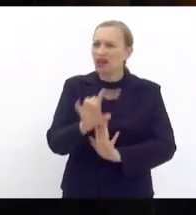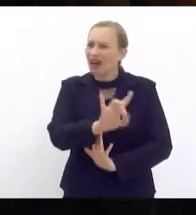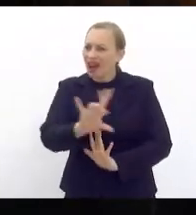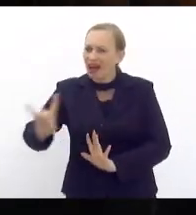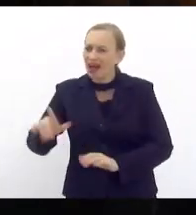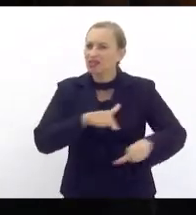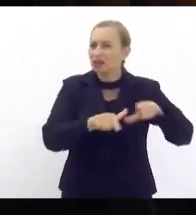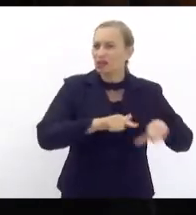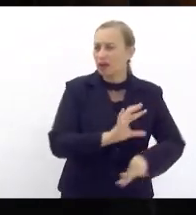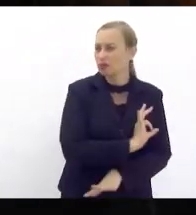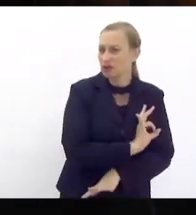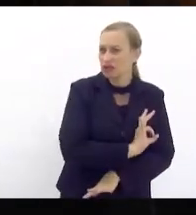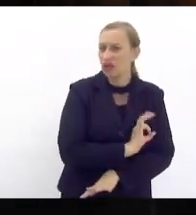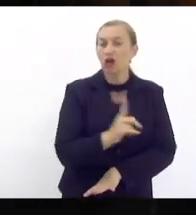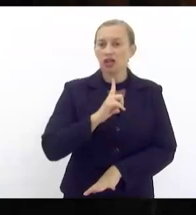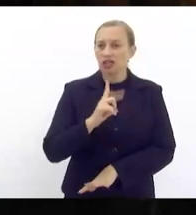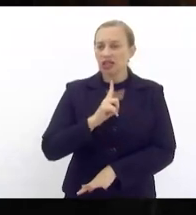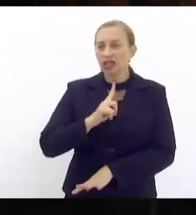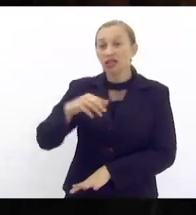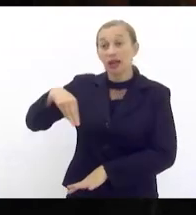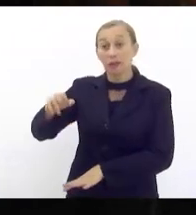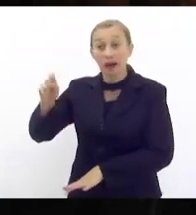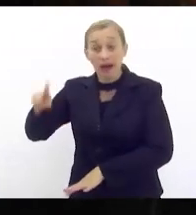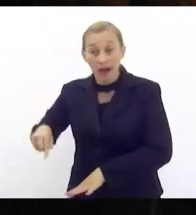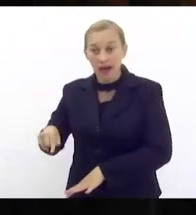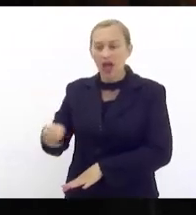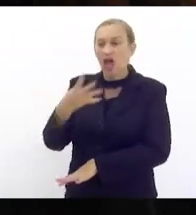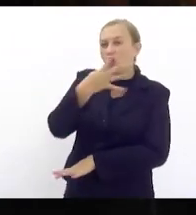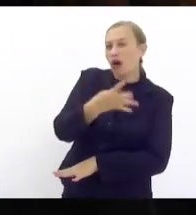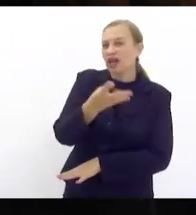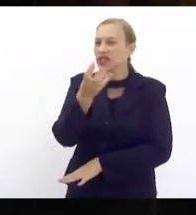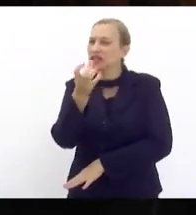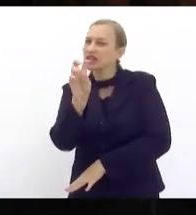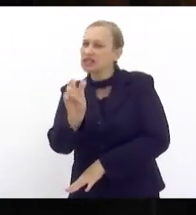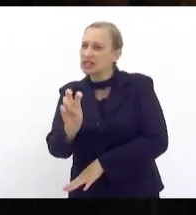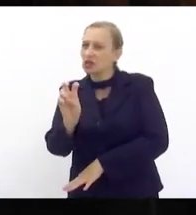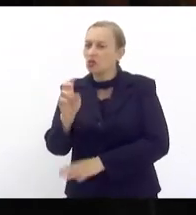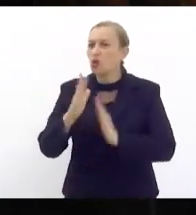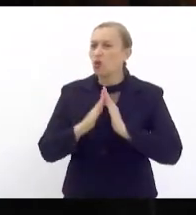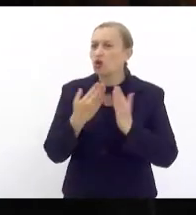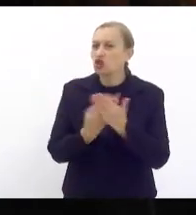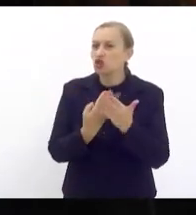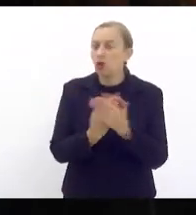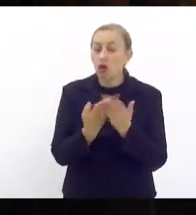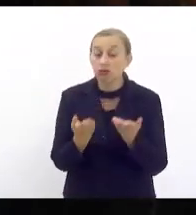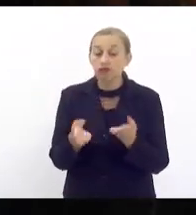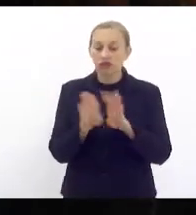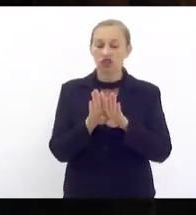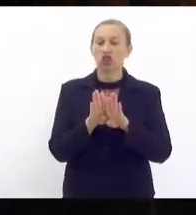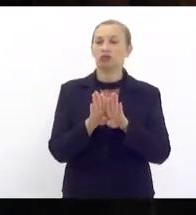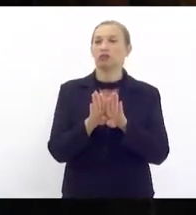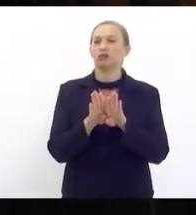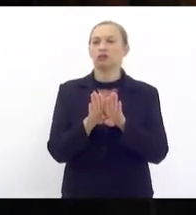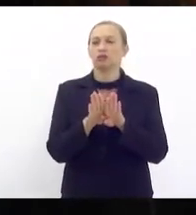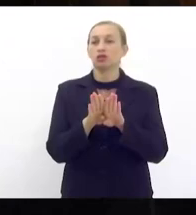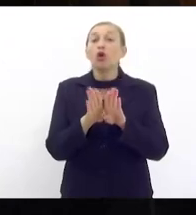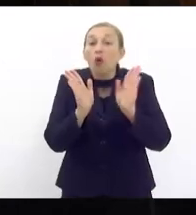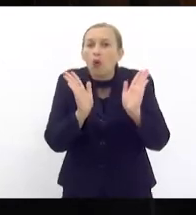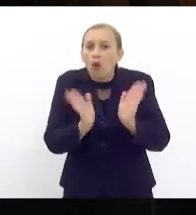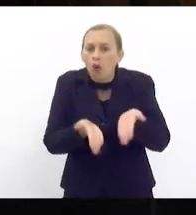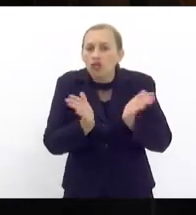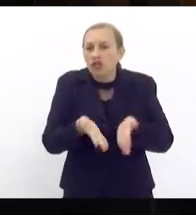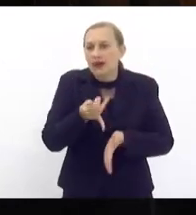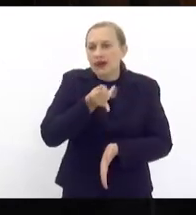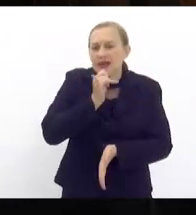operação policial que tem no Complexo da Maré 45 escolas ficam fechadas hoje